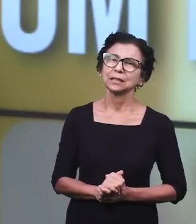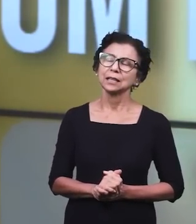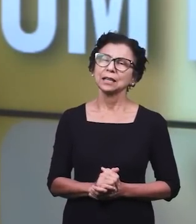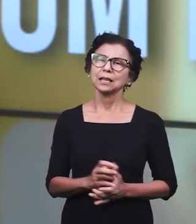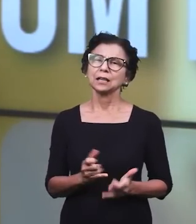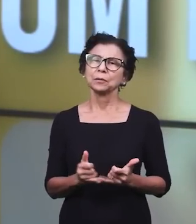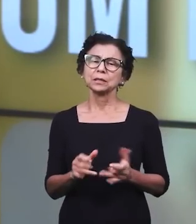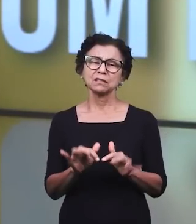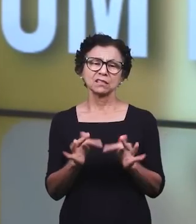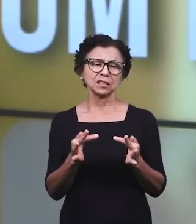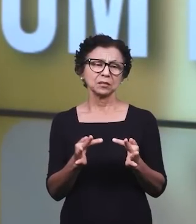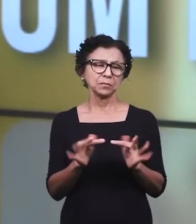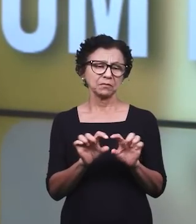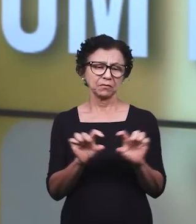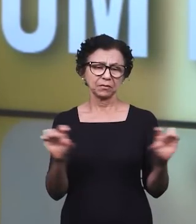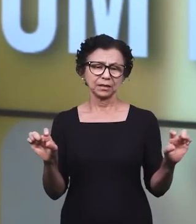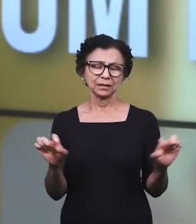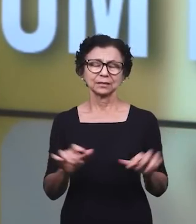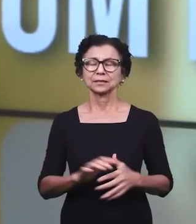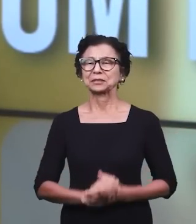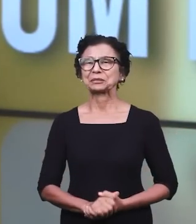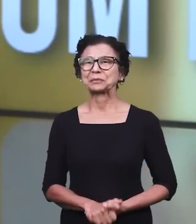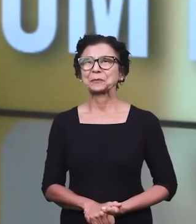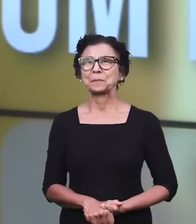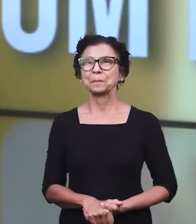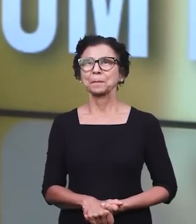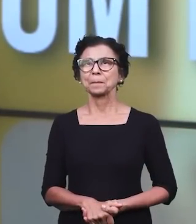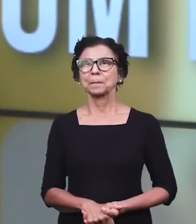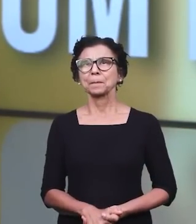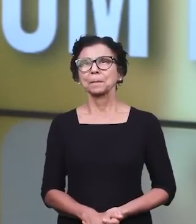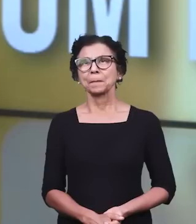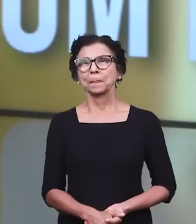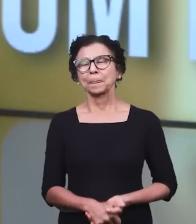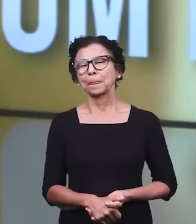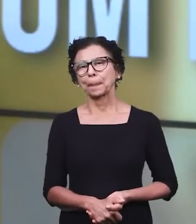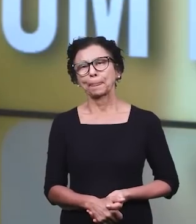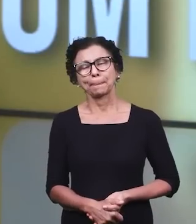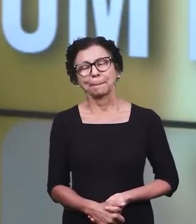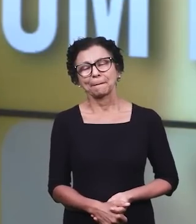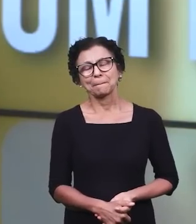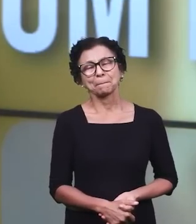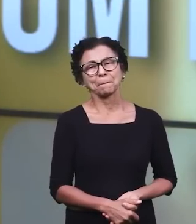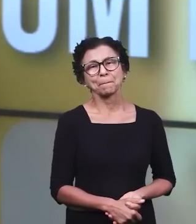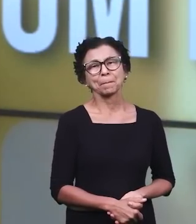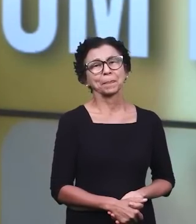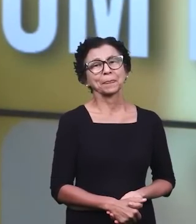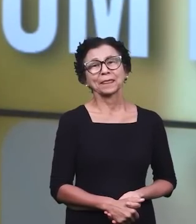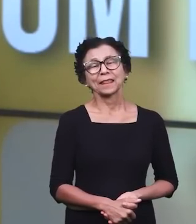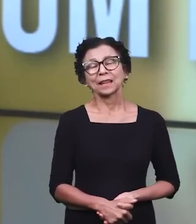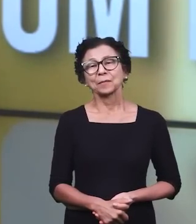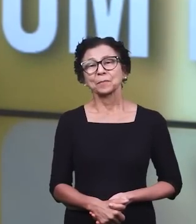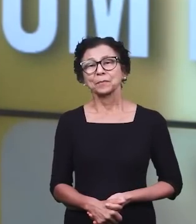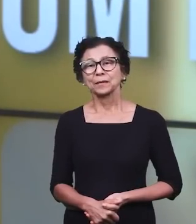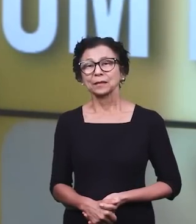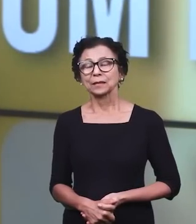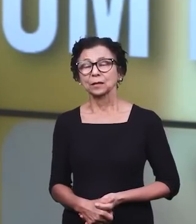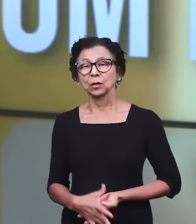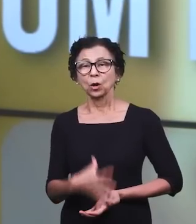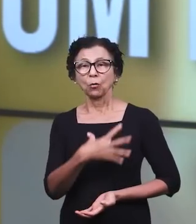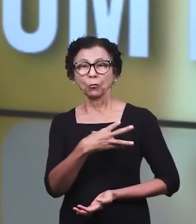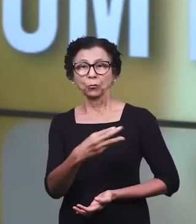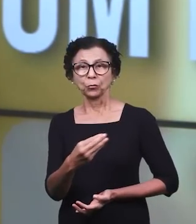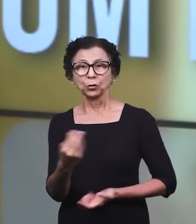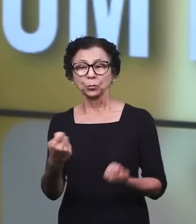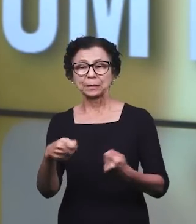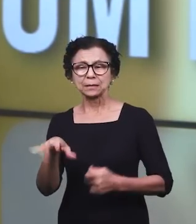é. Um dos maiores presentes que um pai pode dar a um filho é amá-lo. Porque uma criança que se sente